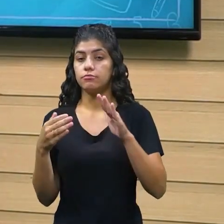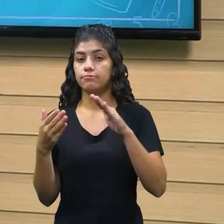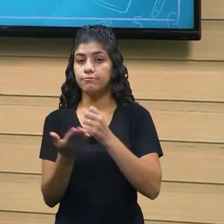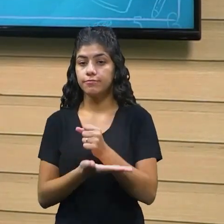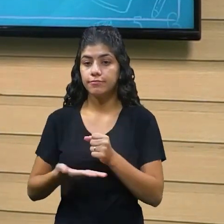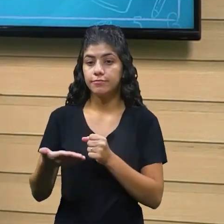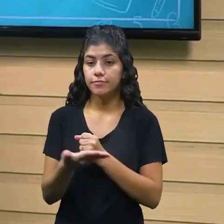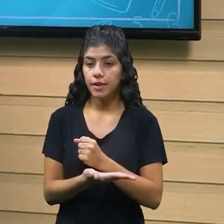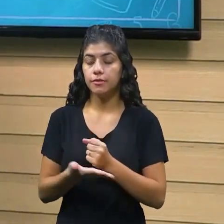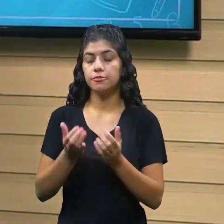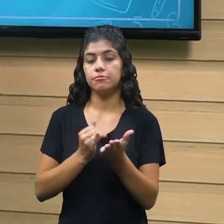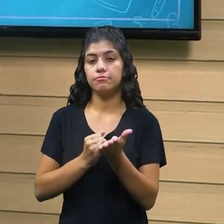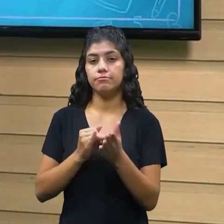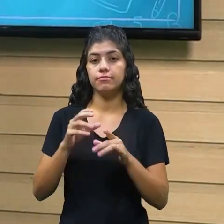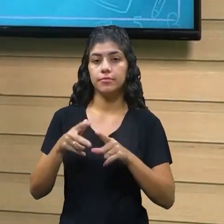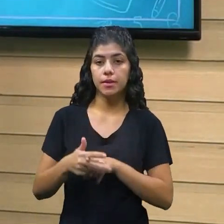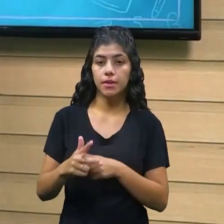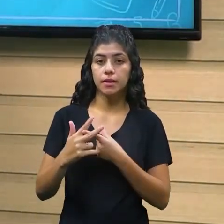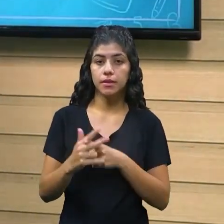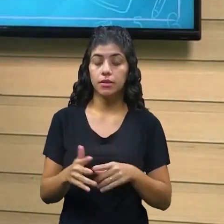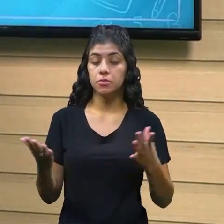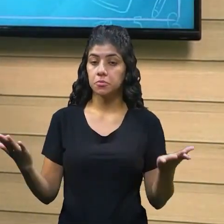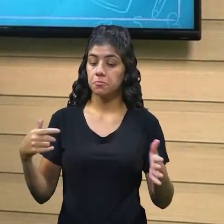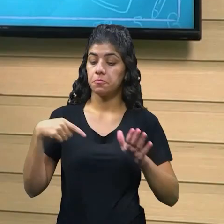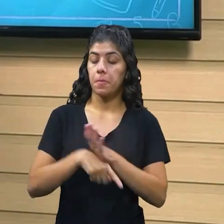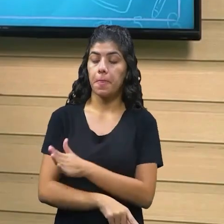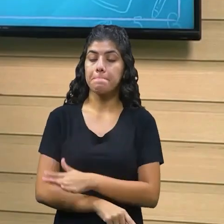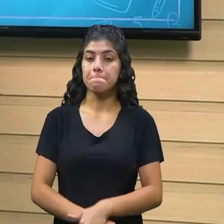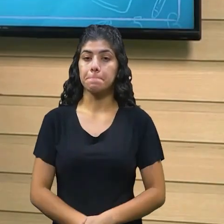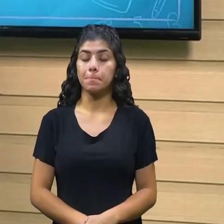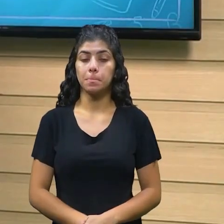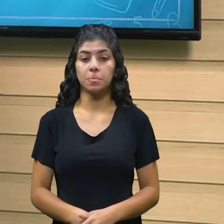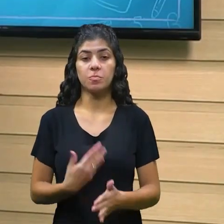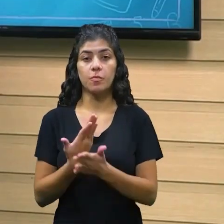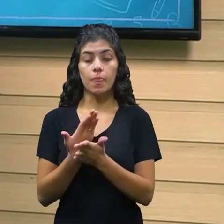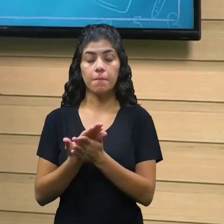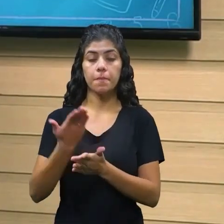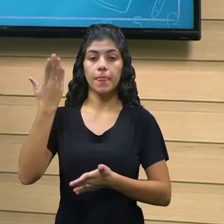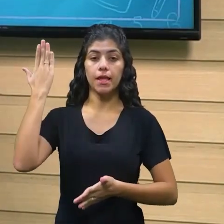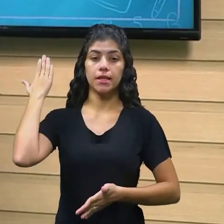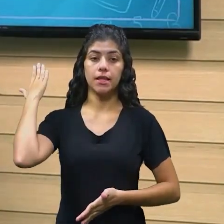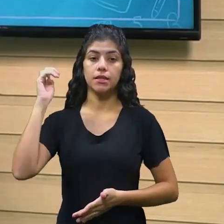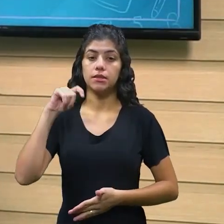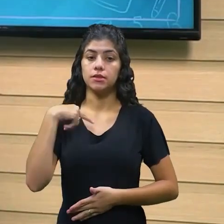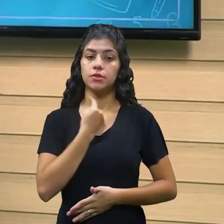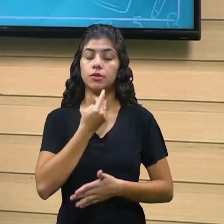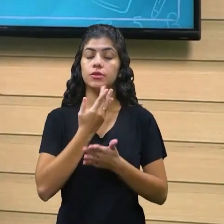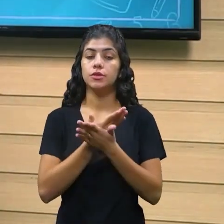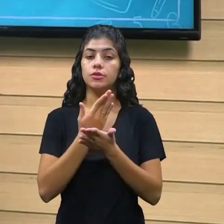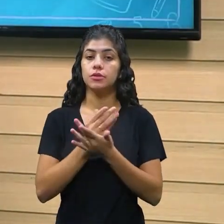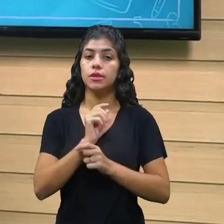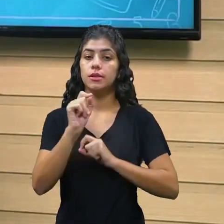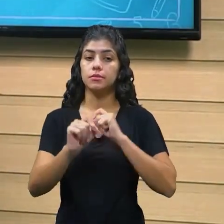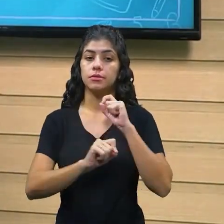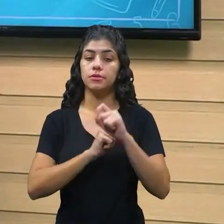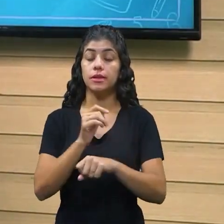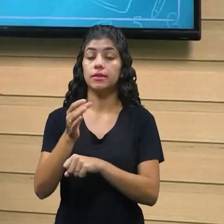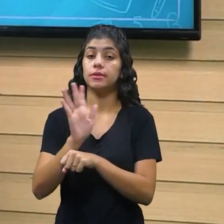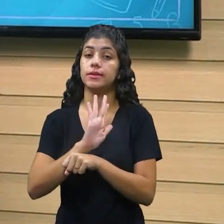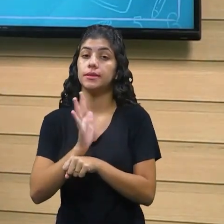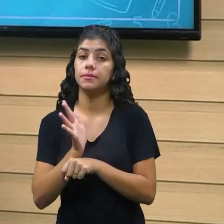Mecânicos, indo um pouquinho além. Na aula passada falamos um pouco sobre a questão da cinemática,